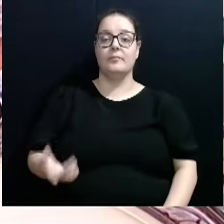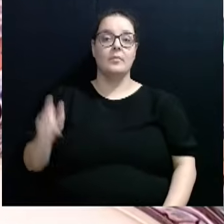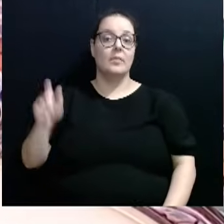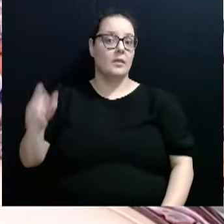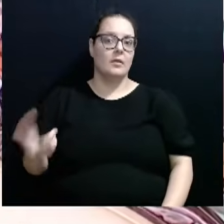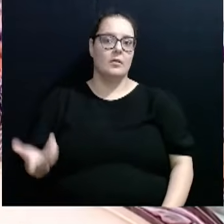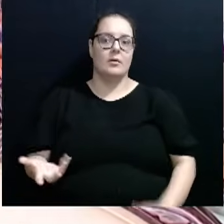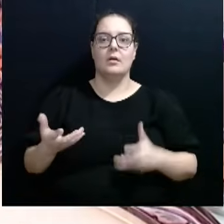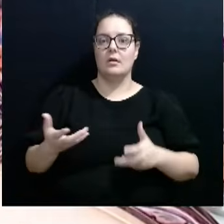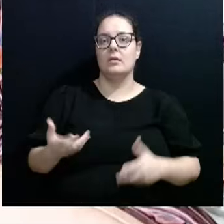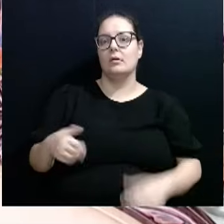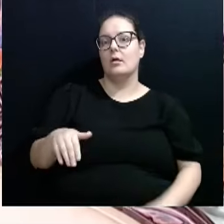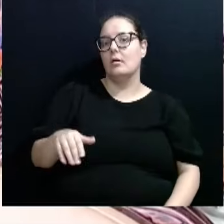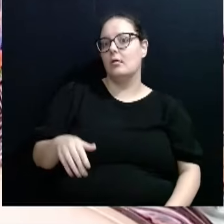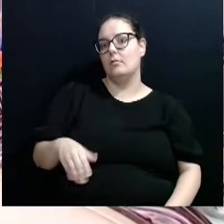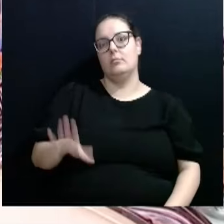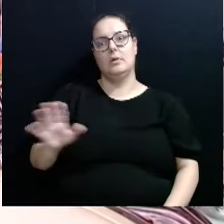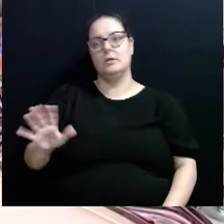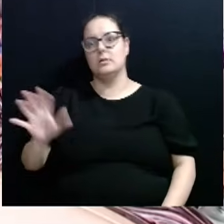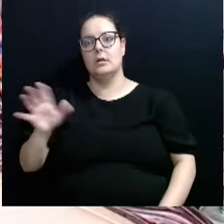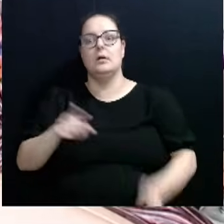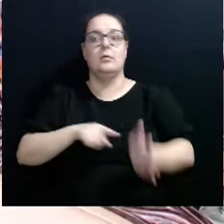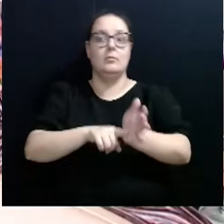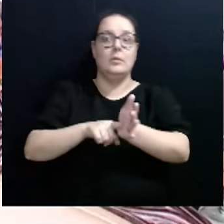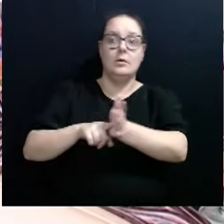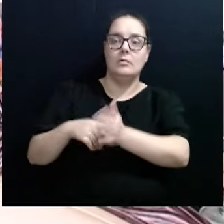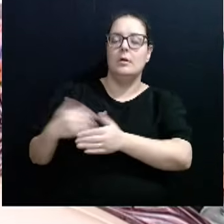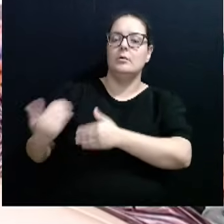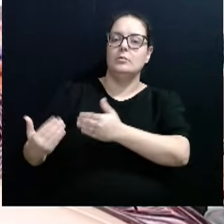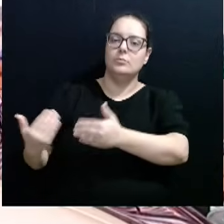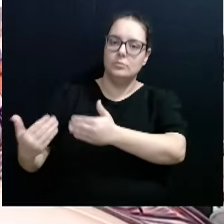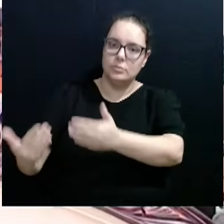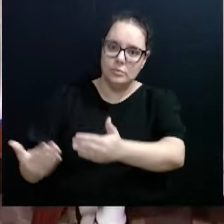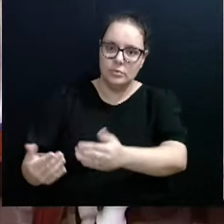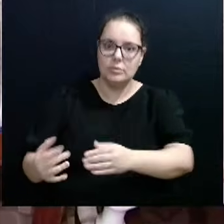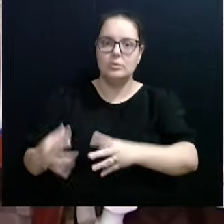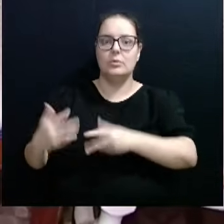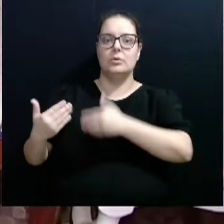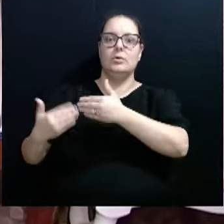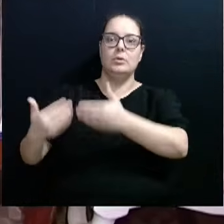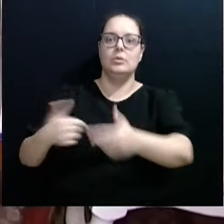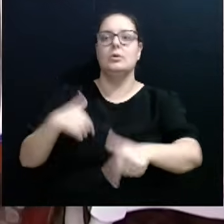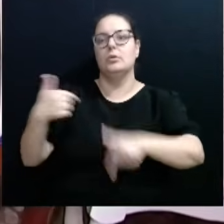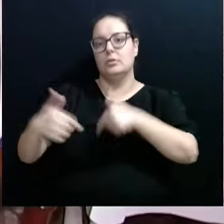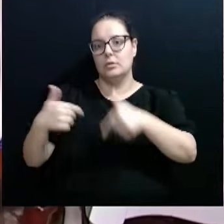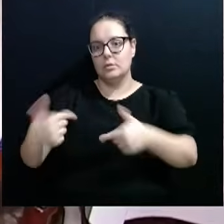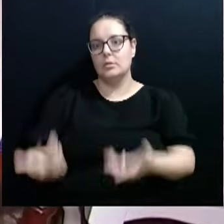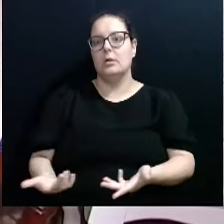eu pesquiso. E aí, com o tempo, todo esse tempo que eu já estou trabalhando, então